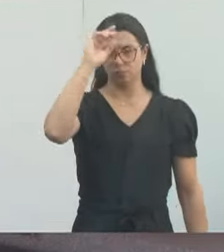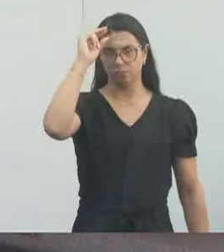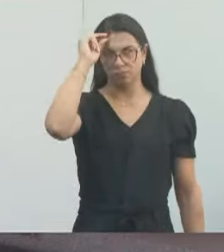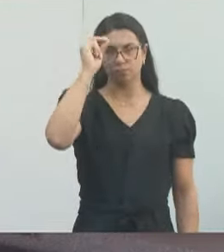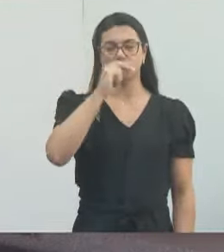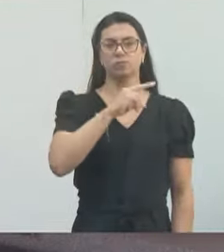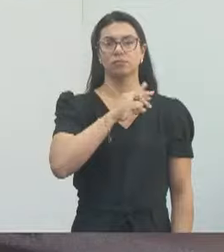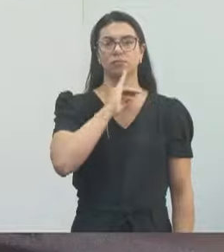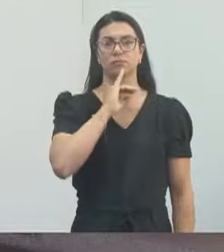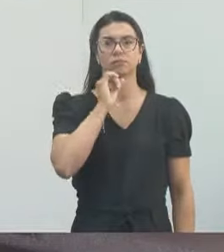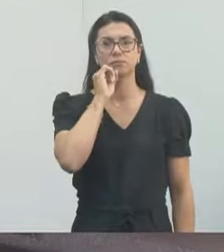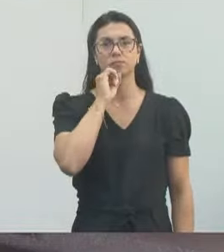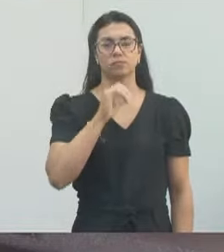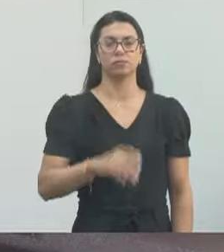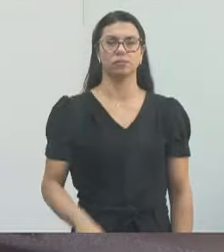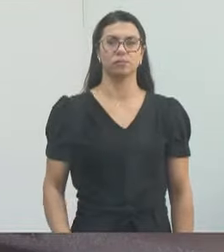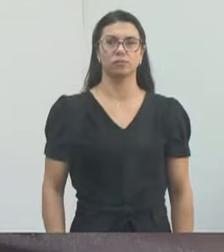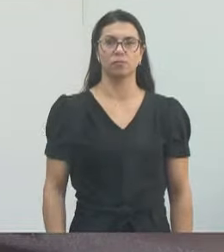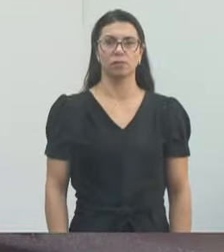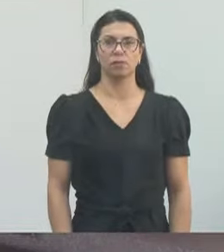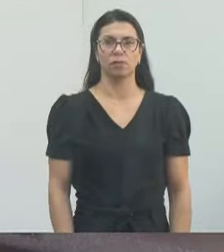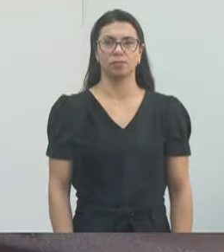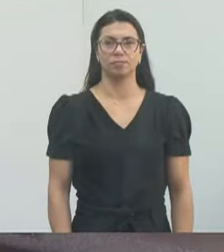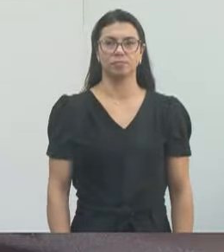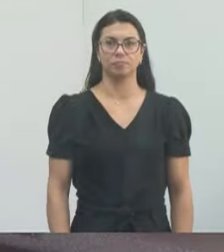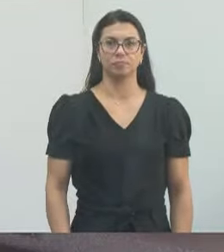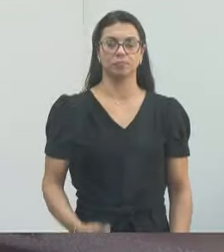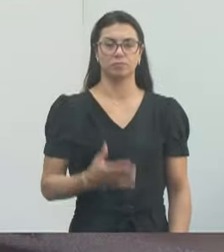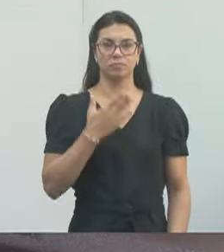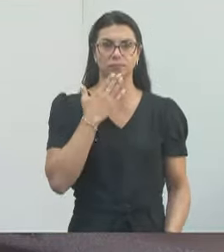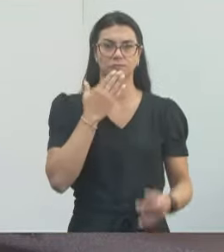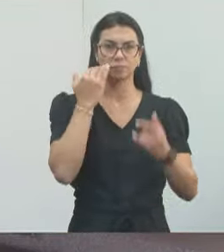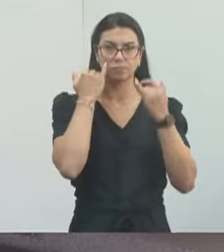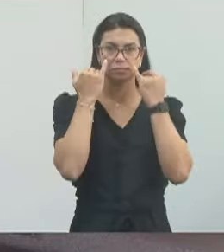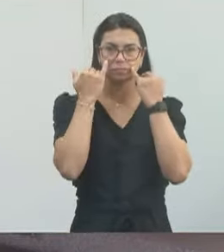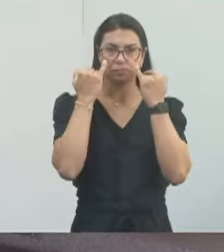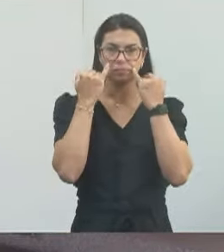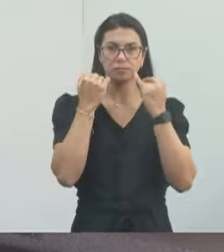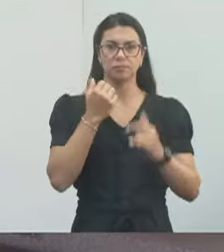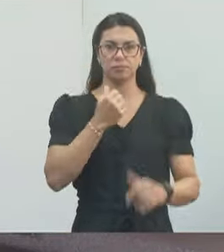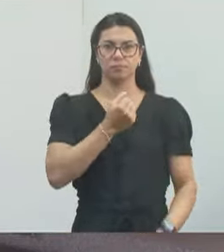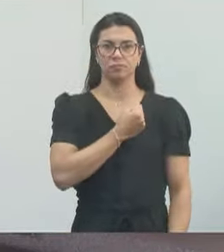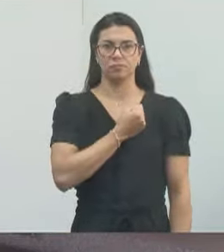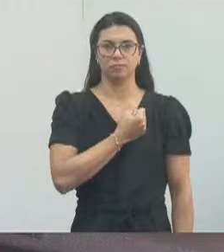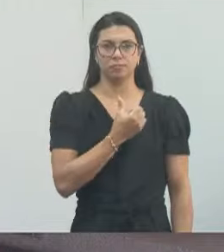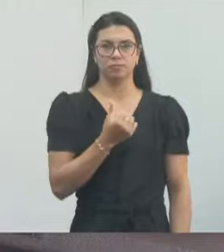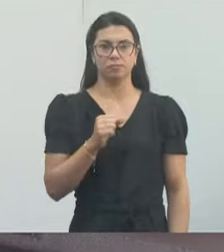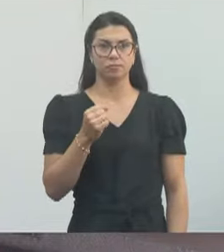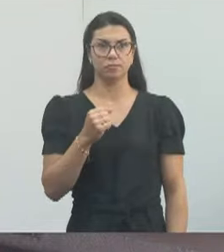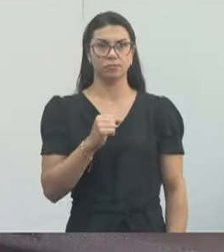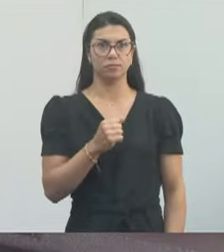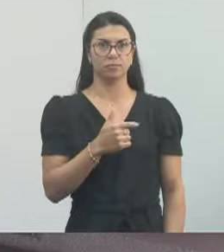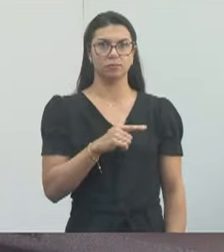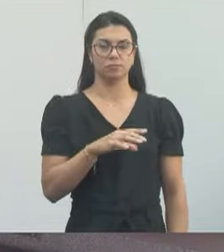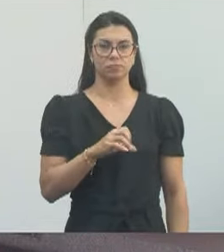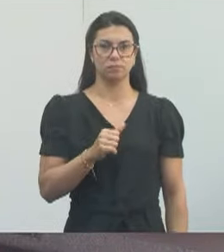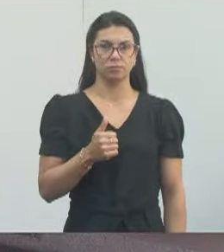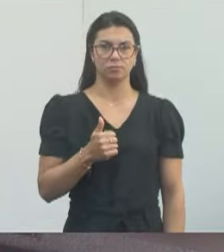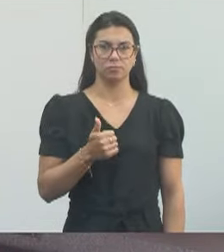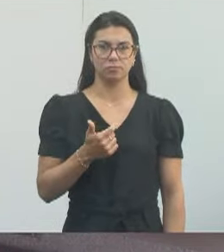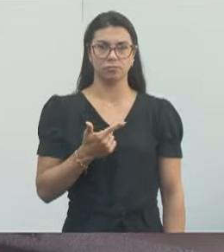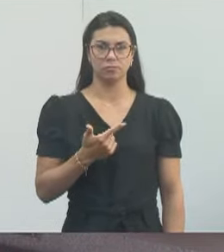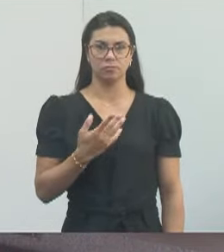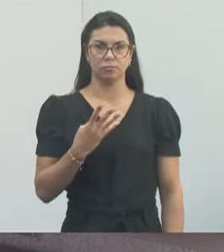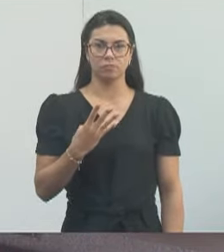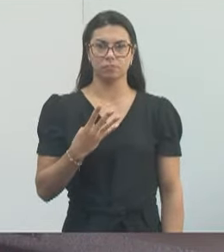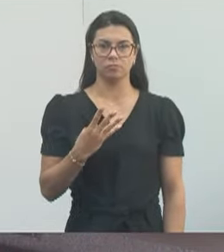de Jacareí referente ao pedido de informação 62024 número um qual o padrão